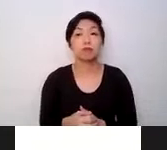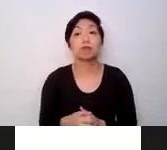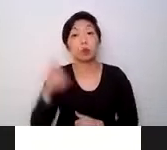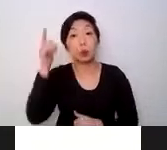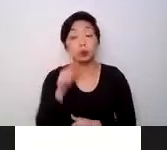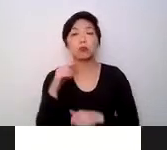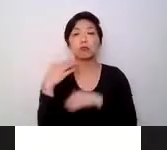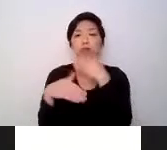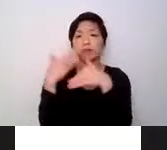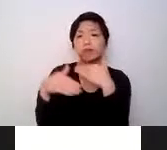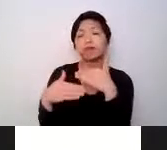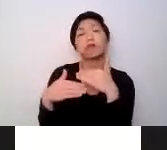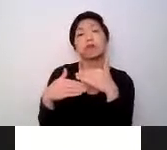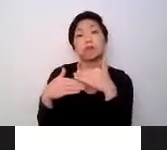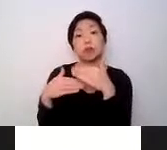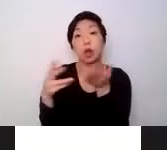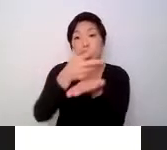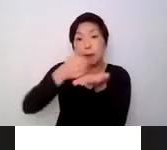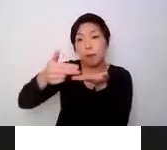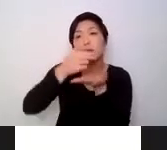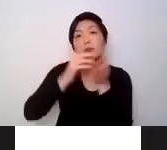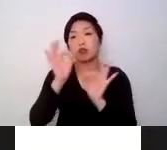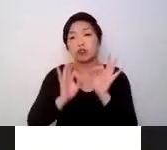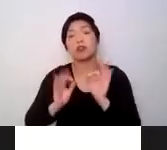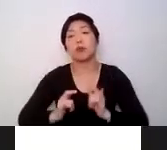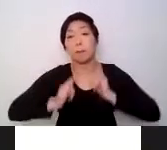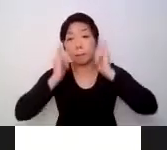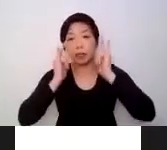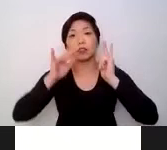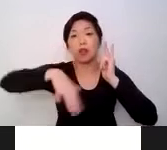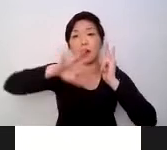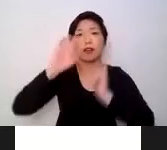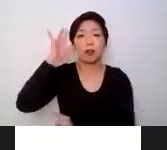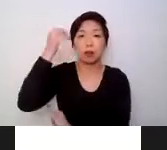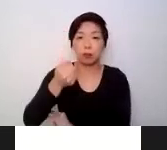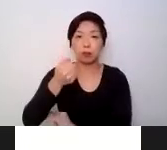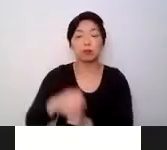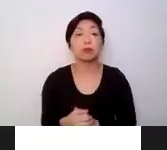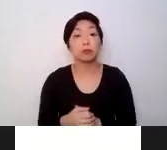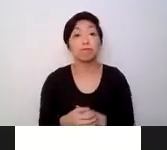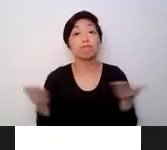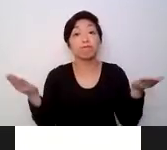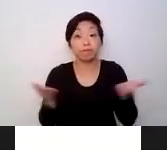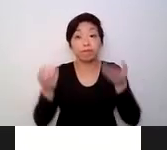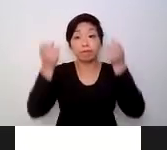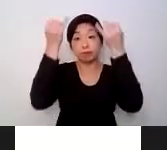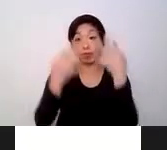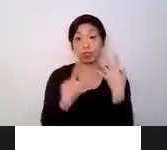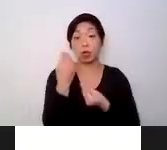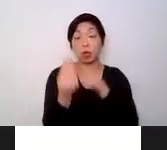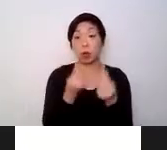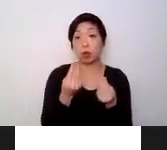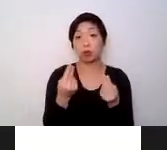diversos edifícios na região da República. E aí aqui eu passo para explicar para vocês, de fato, como se dá